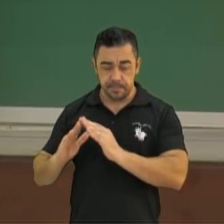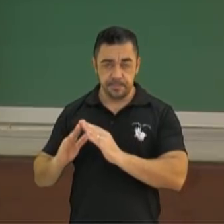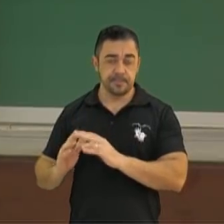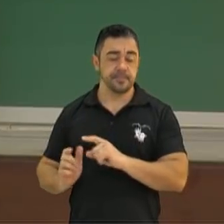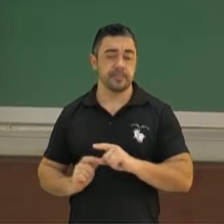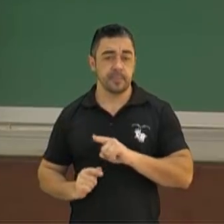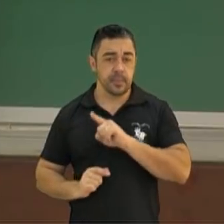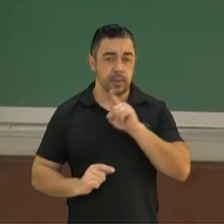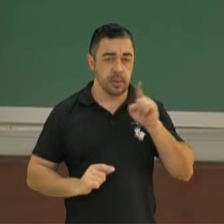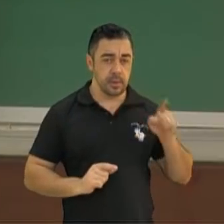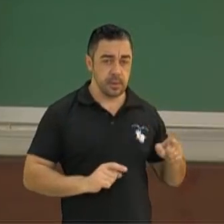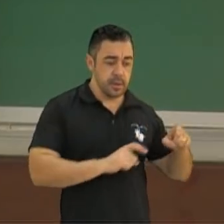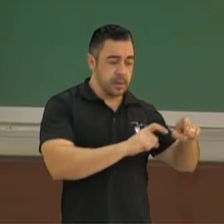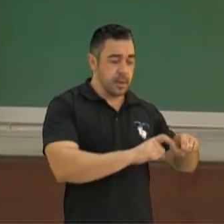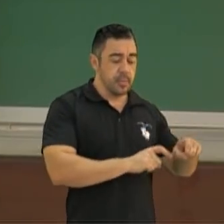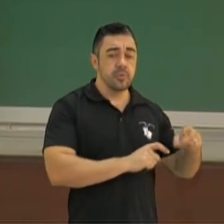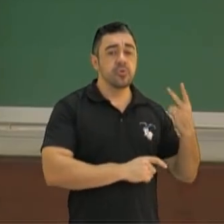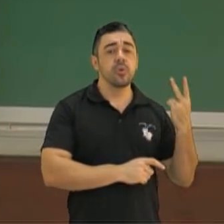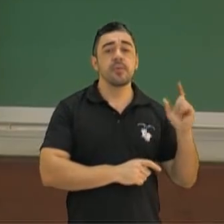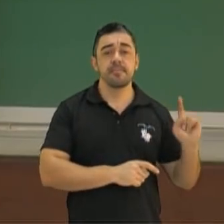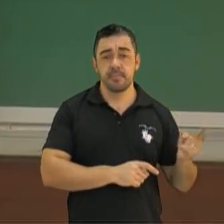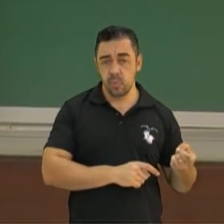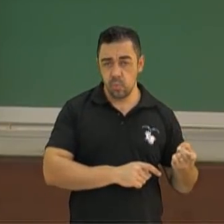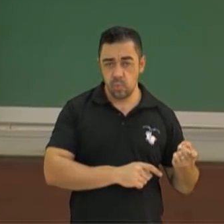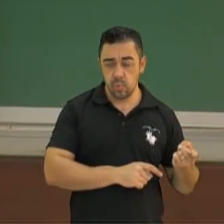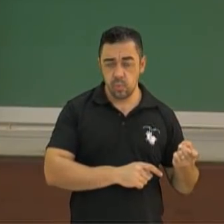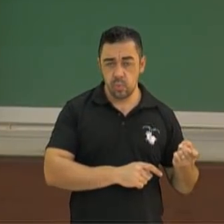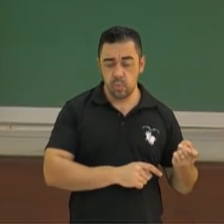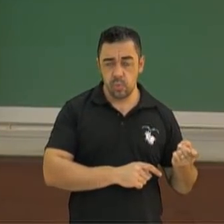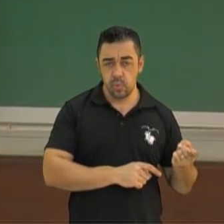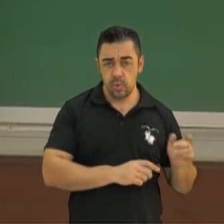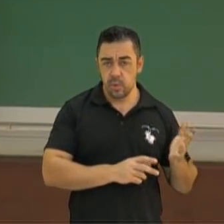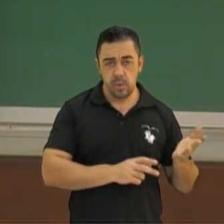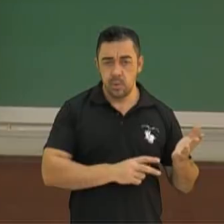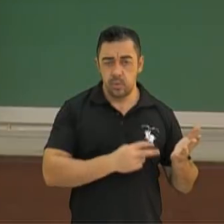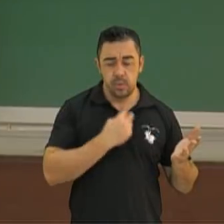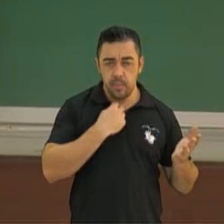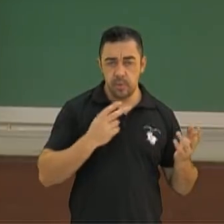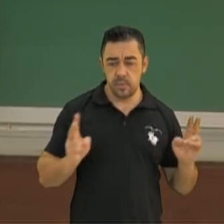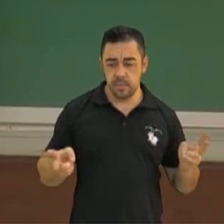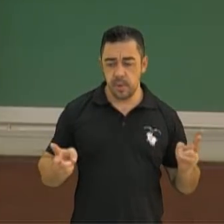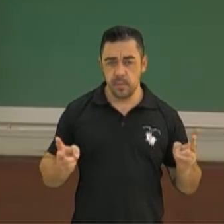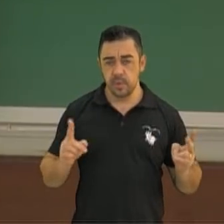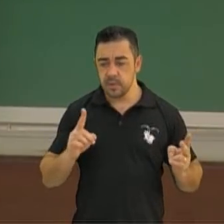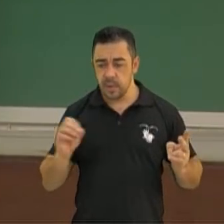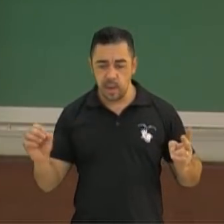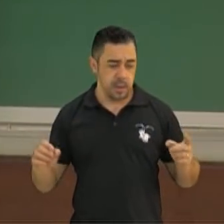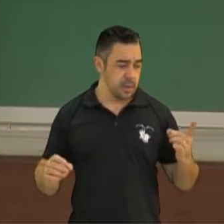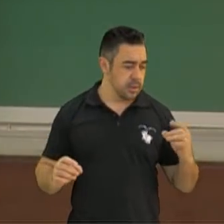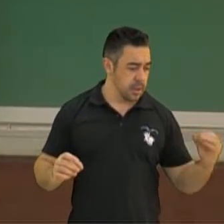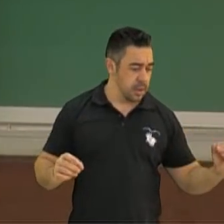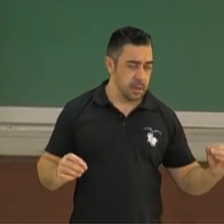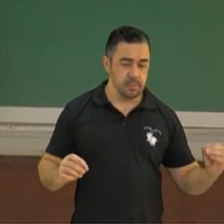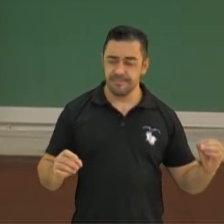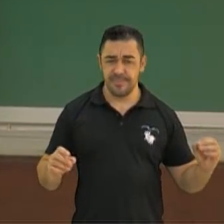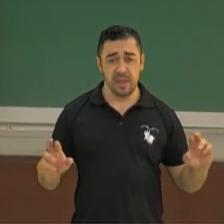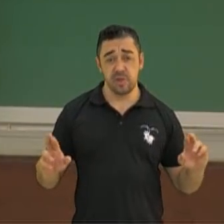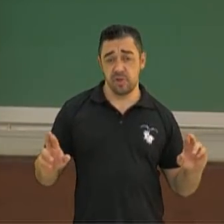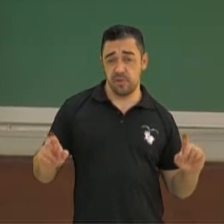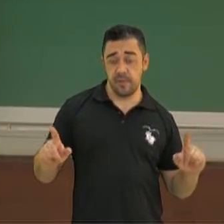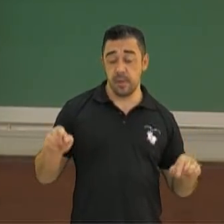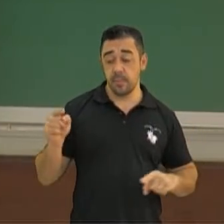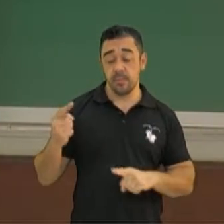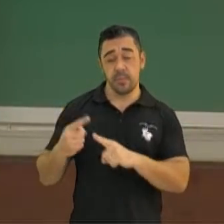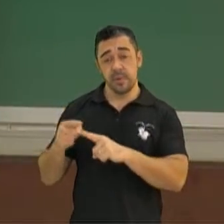campo tenha 2 mil habitantes. Então, eu não posso entrevistar a mesma quantidade porque na cidade moram